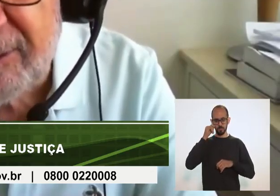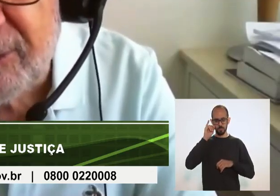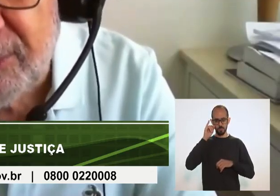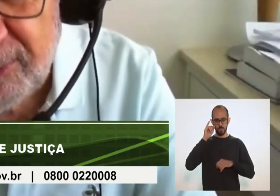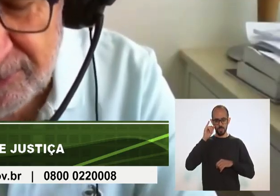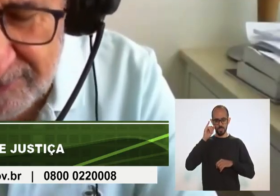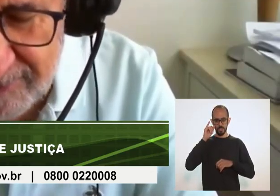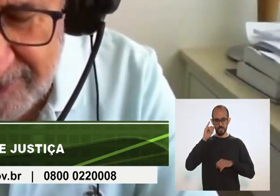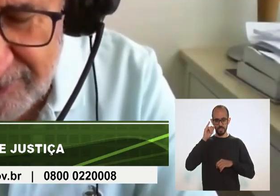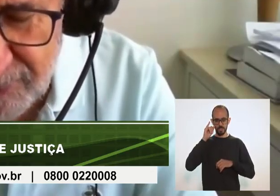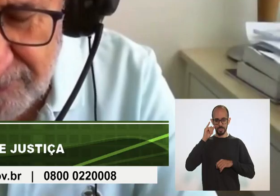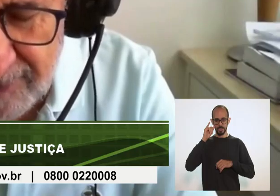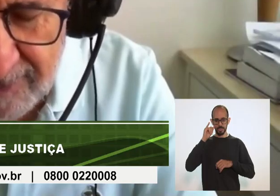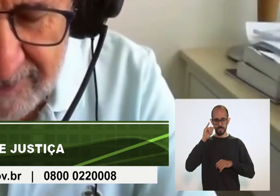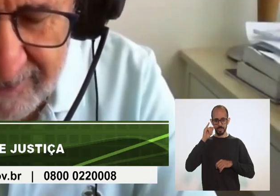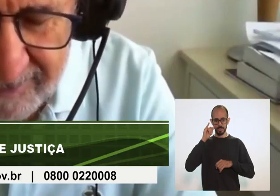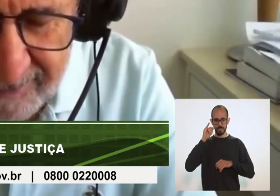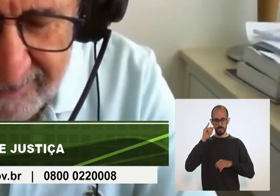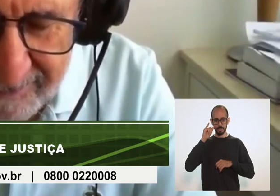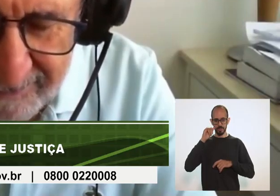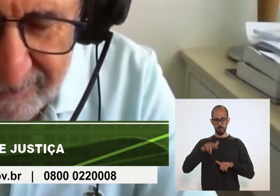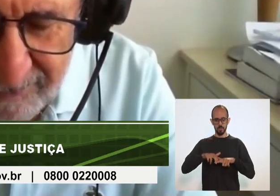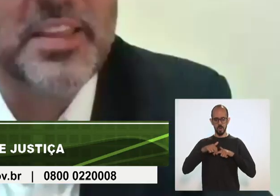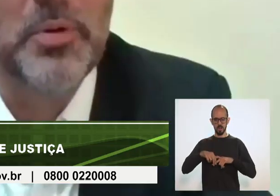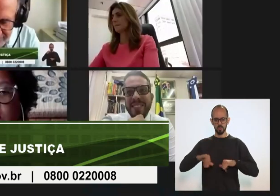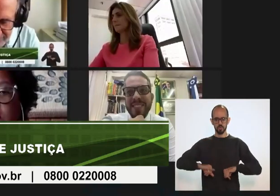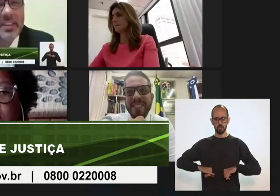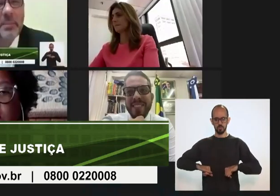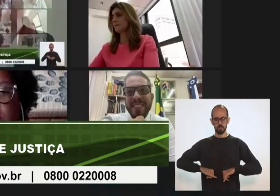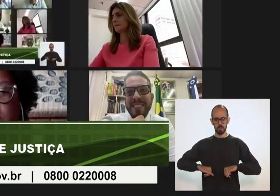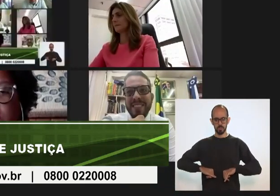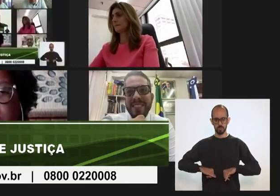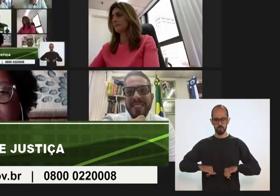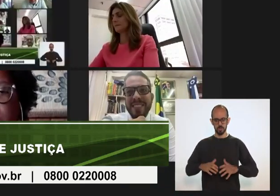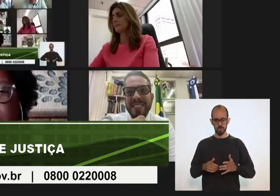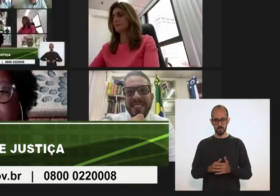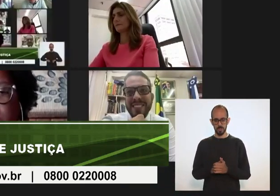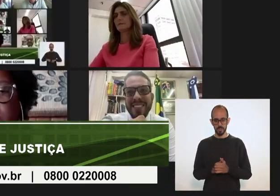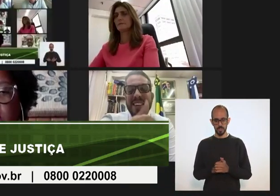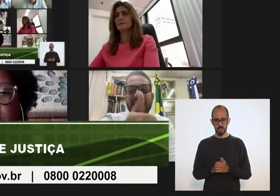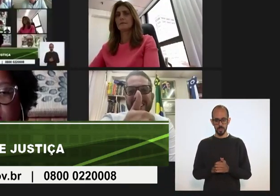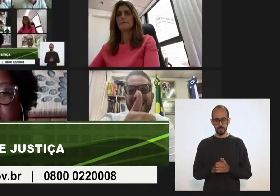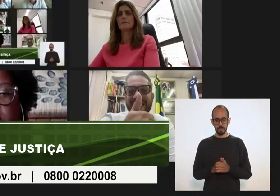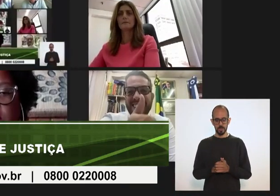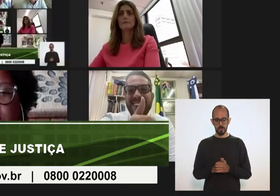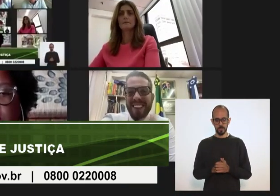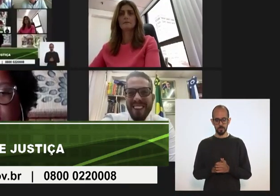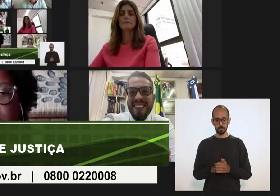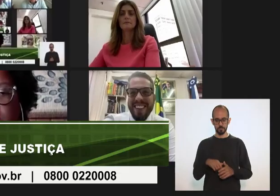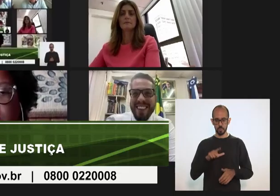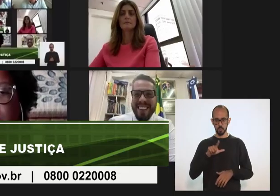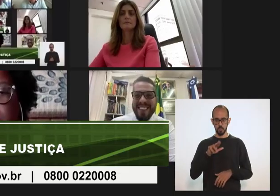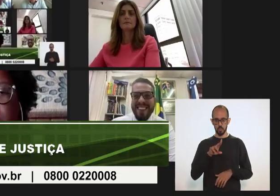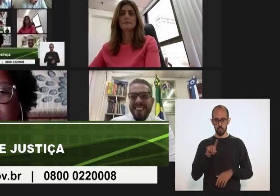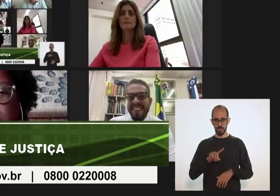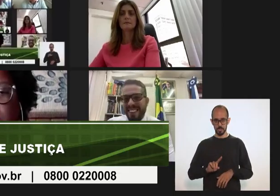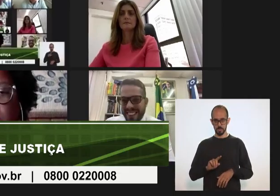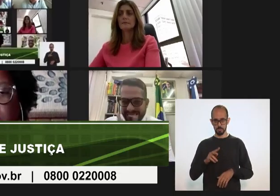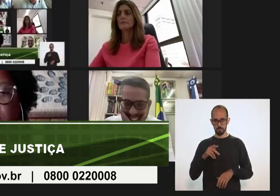gado. Esse projeto é muito bom, até porque é inadmissível se exportar boi em